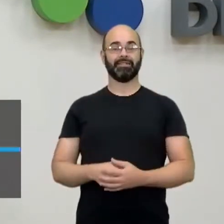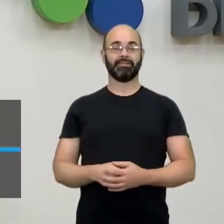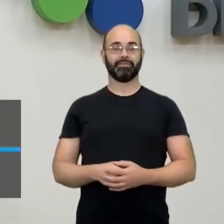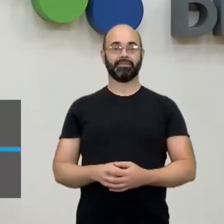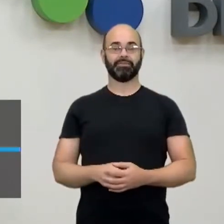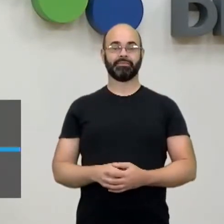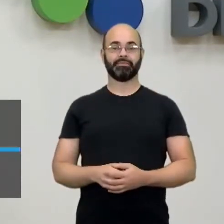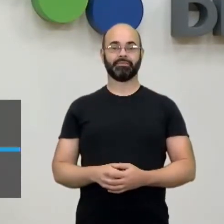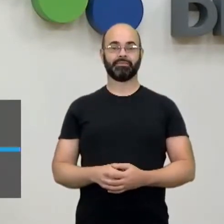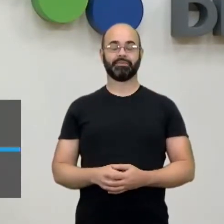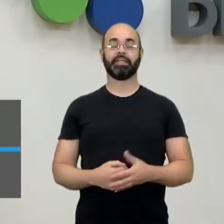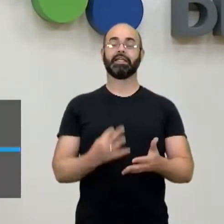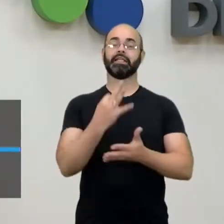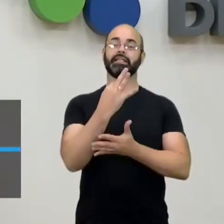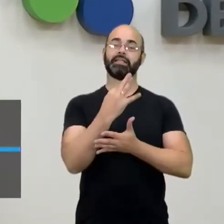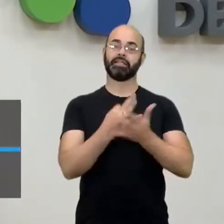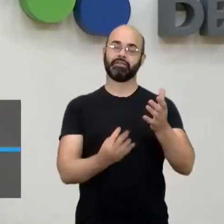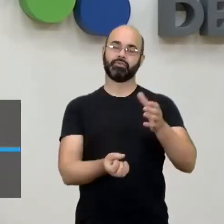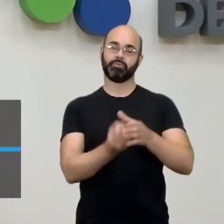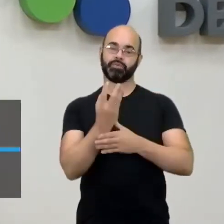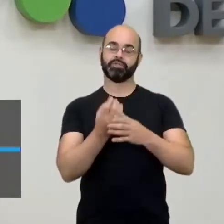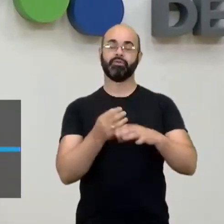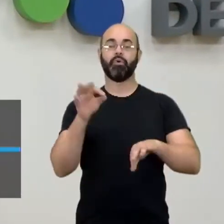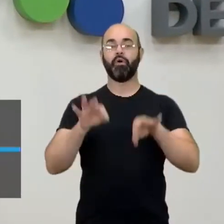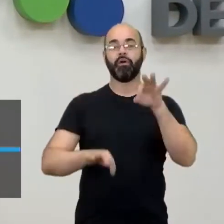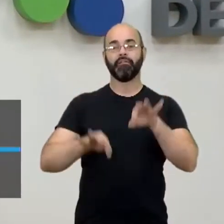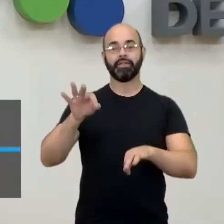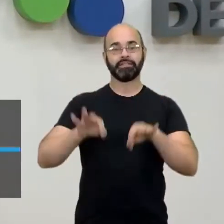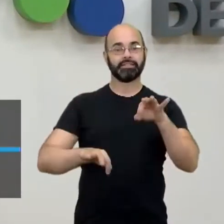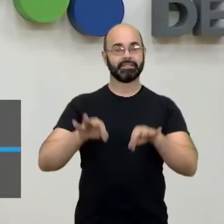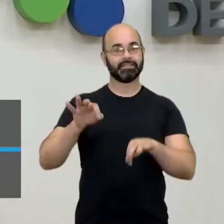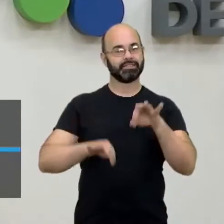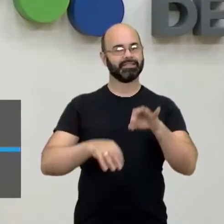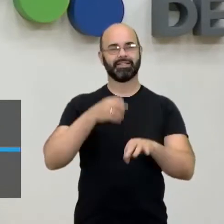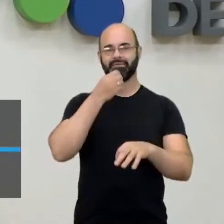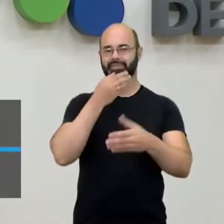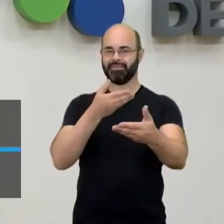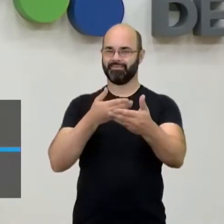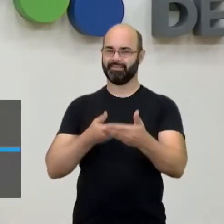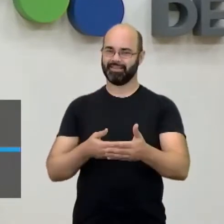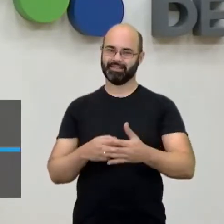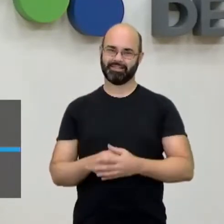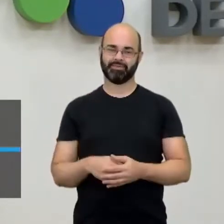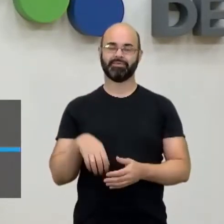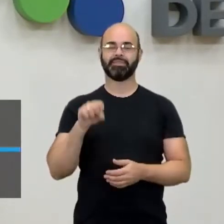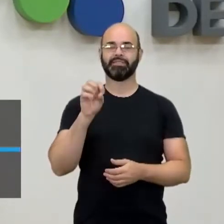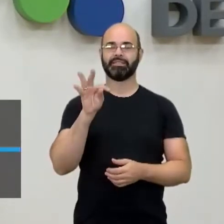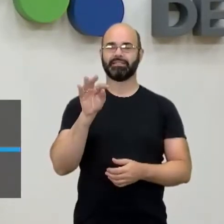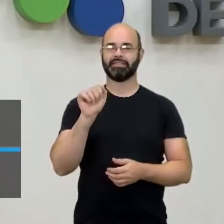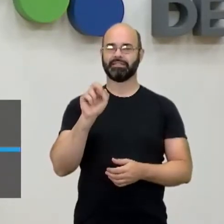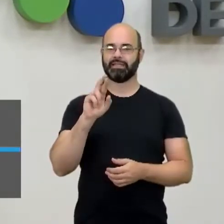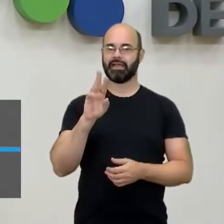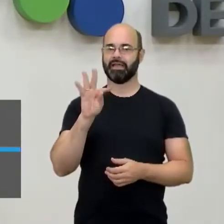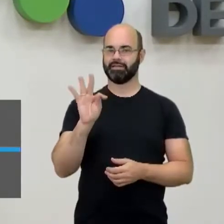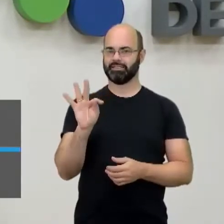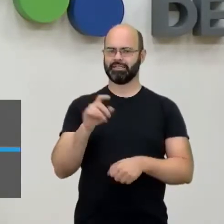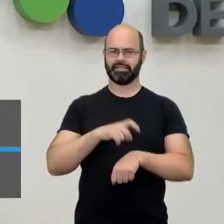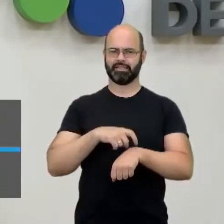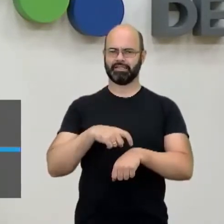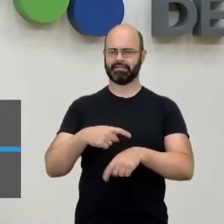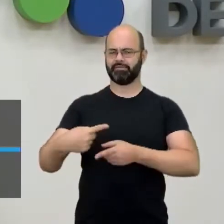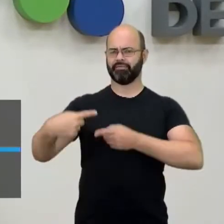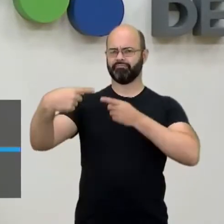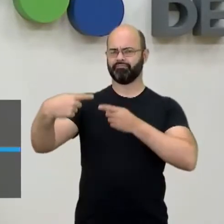de produções textuais. Você está no aprofundamento curricular Start, a hora do desafio, e eu, professora